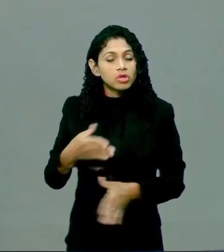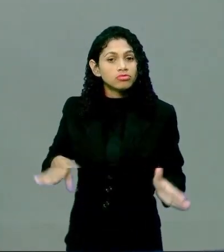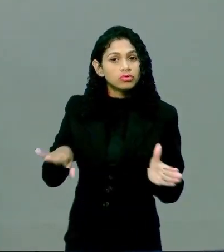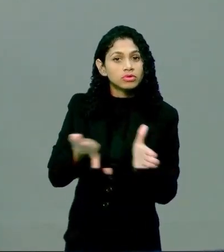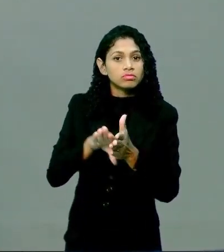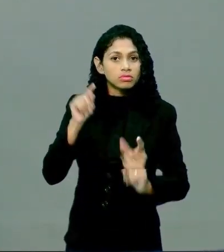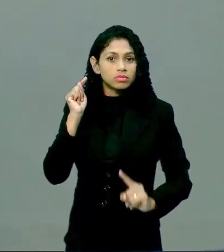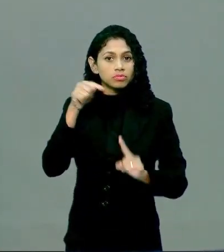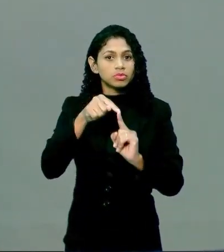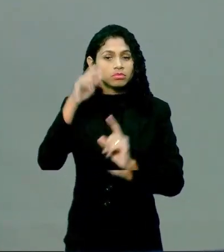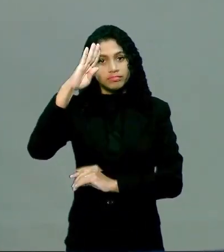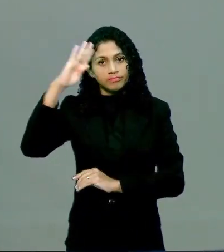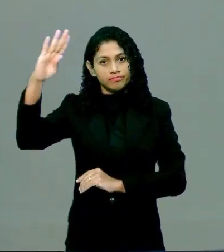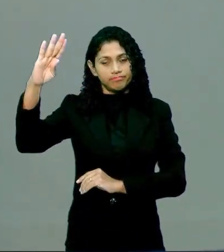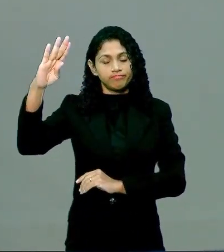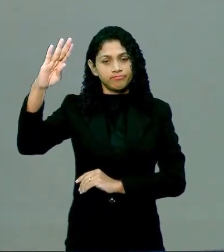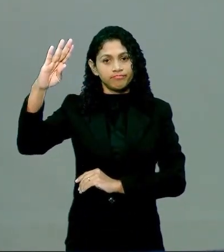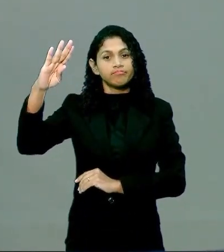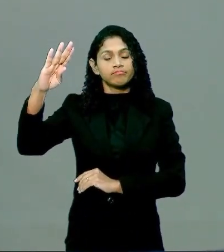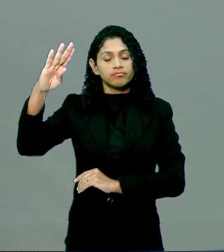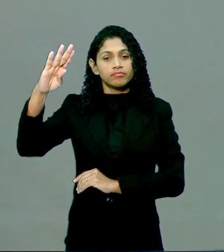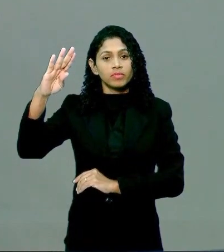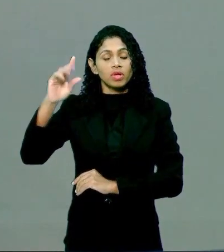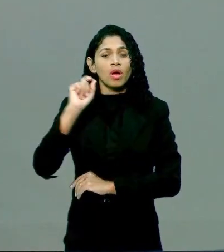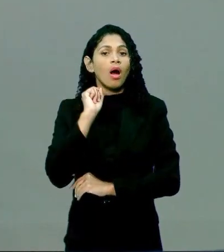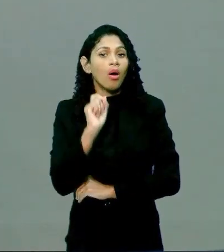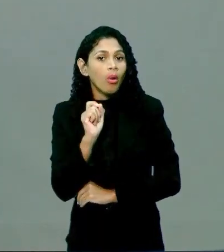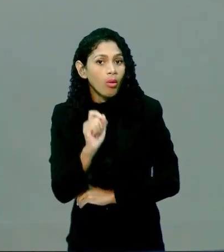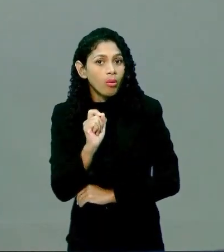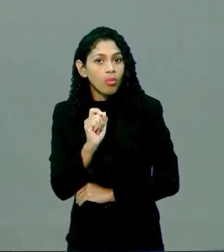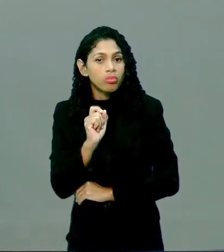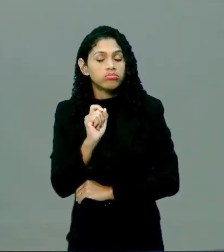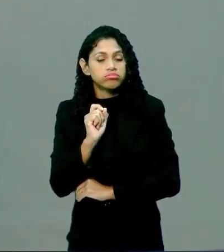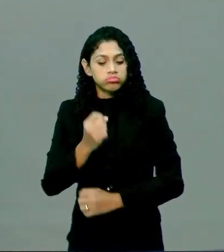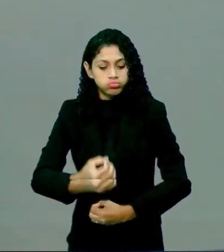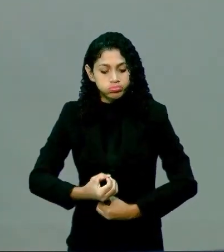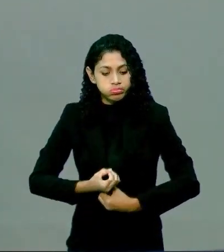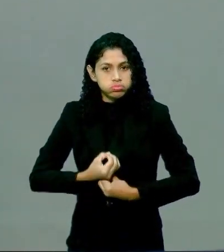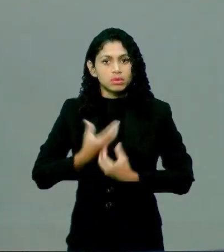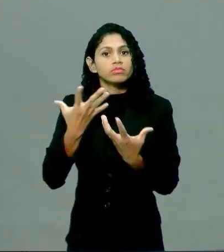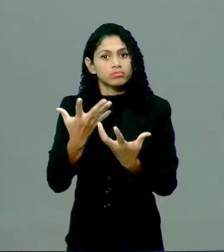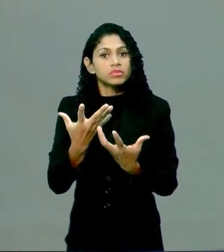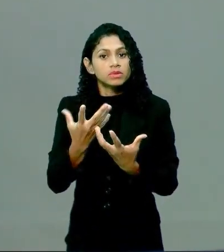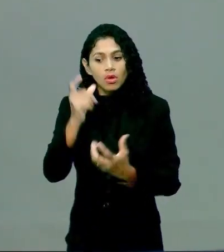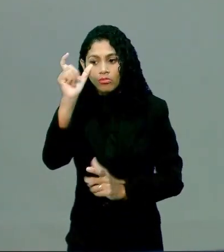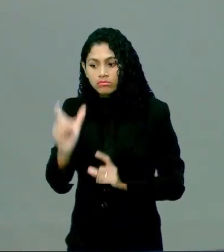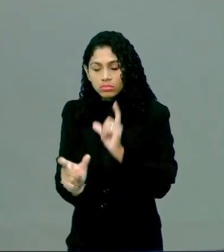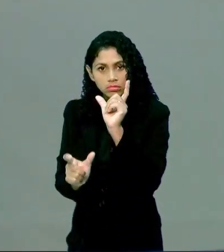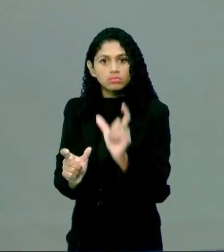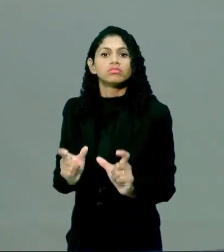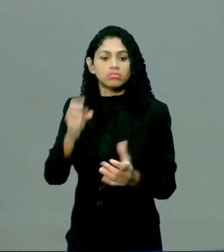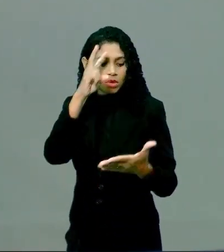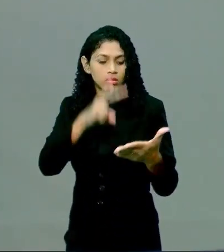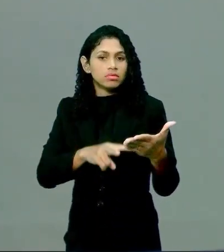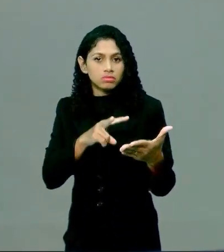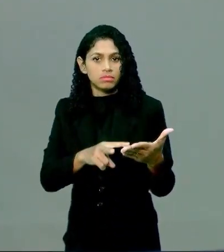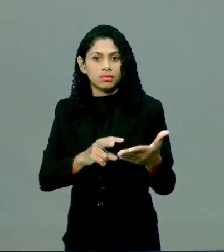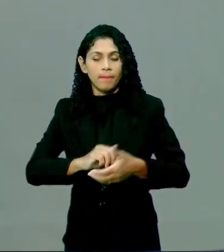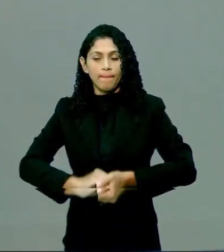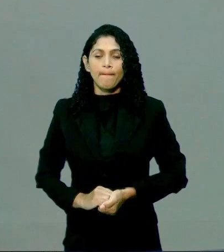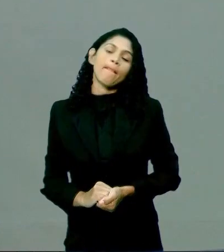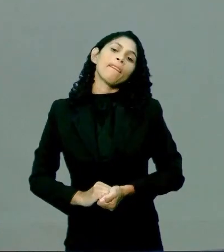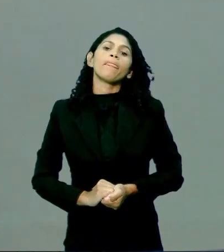meu objetivo principal, que é despertar um sentimento, uma emoção aí no meu leitor. Já a função